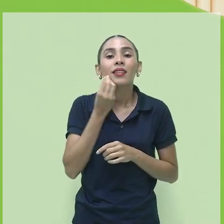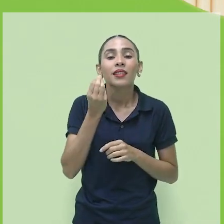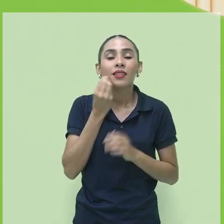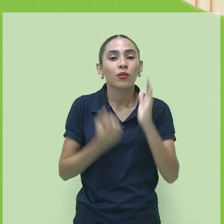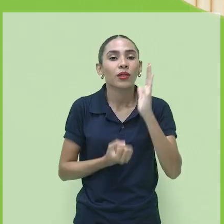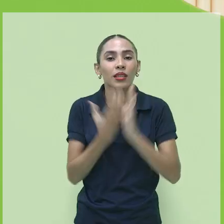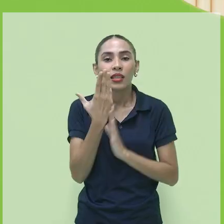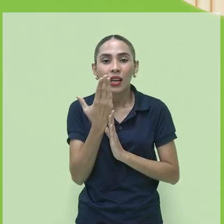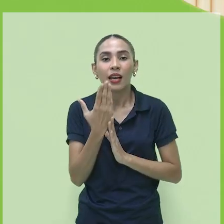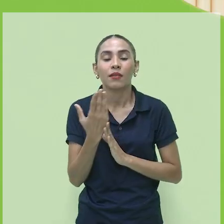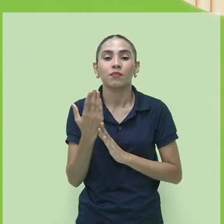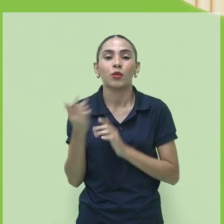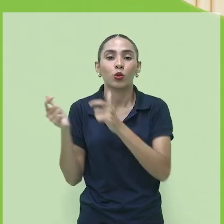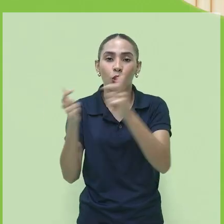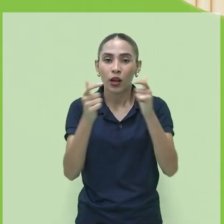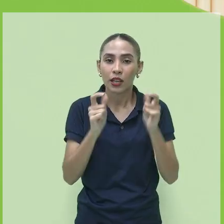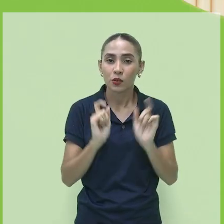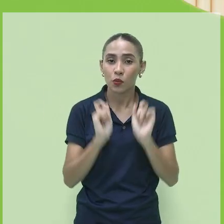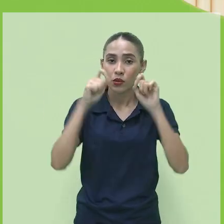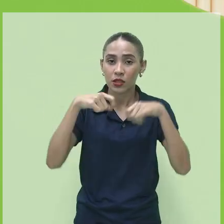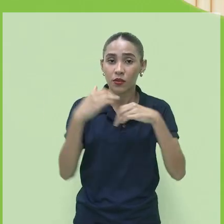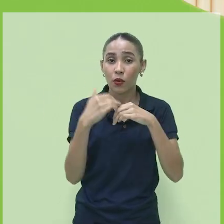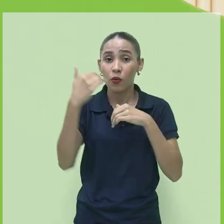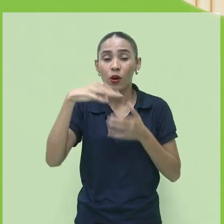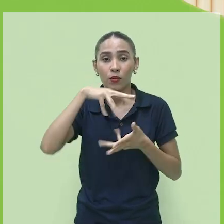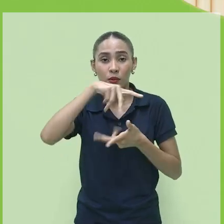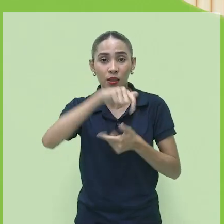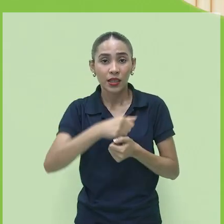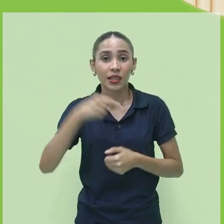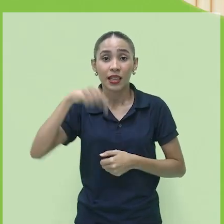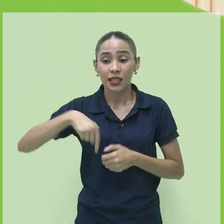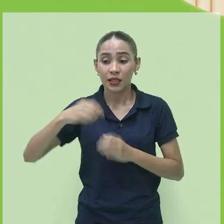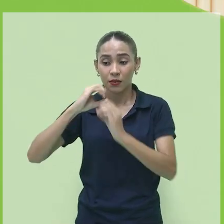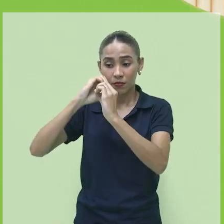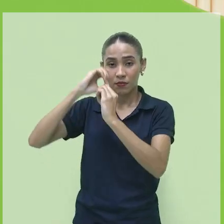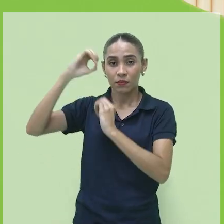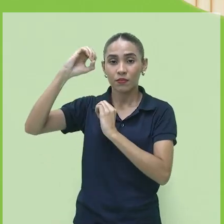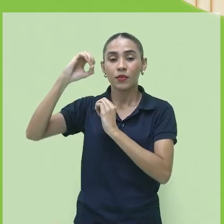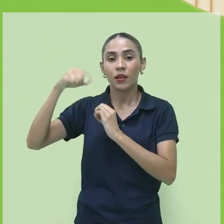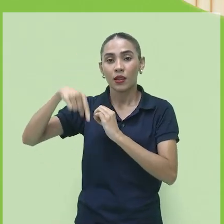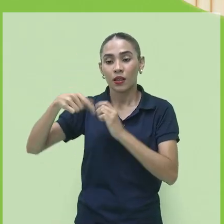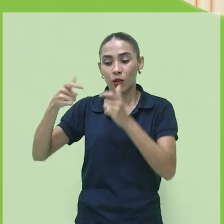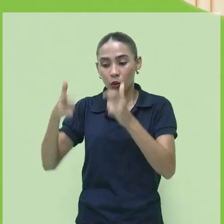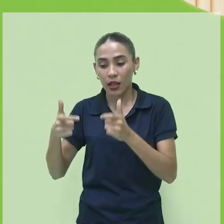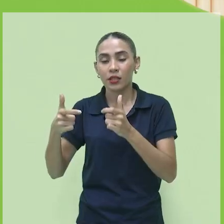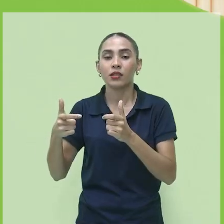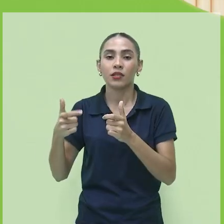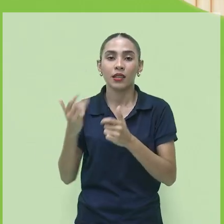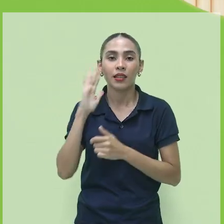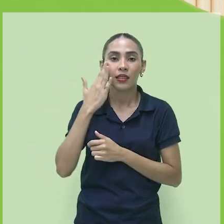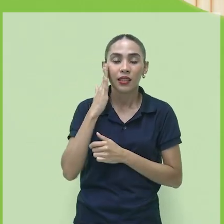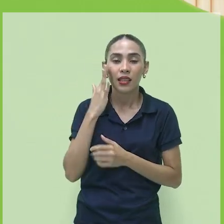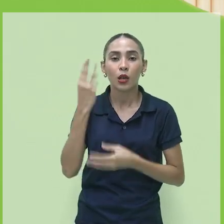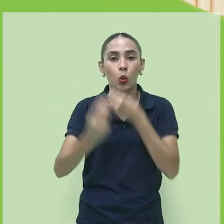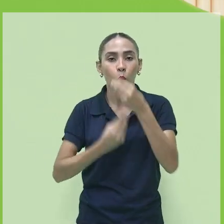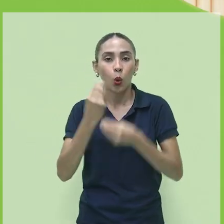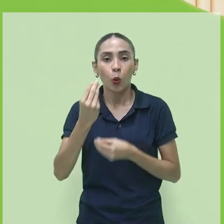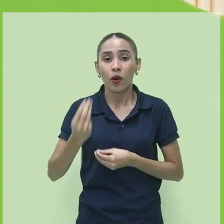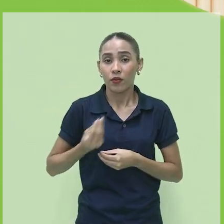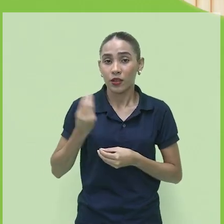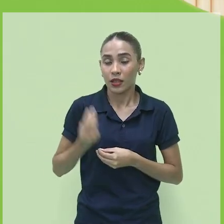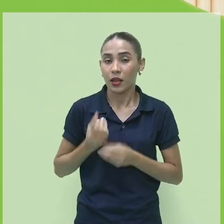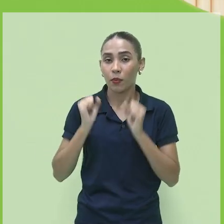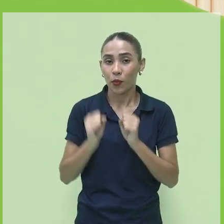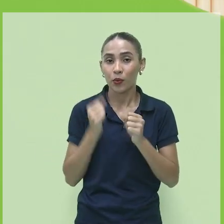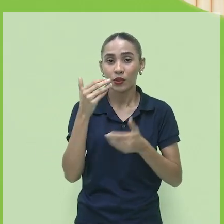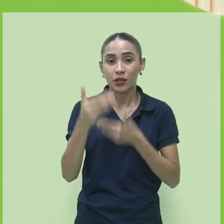tentam recriar as condições de vida, possivelmente, desses planetas aqui nos laboratórios da Terra, para tentar entender como a vida pode